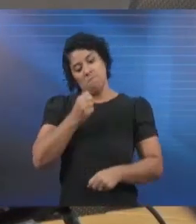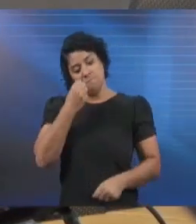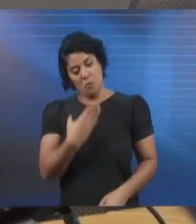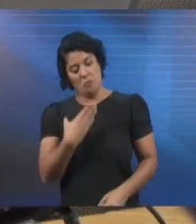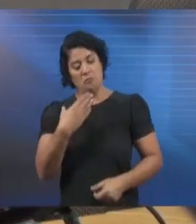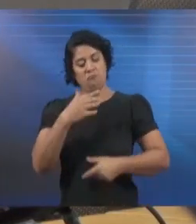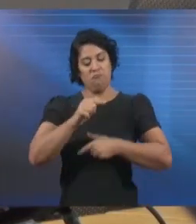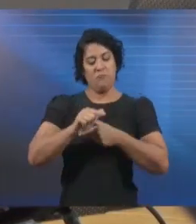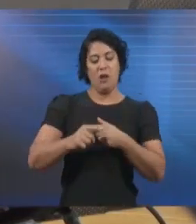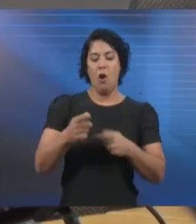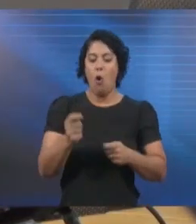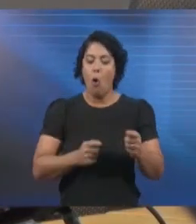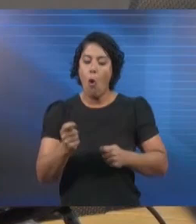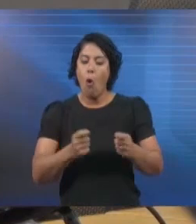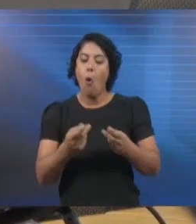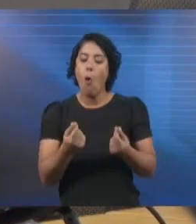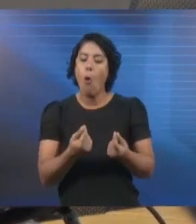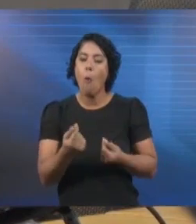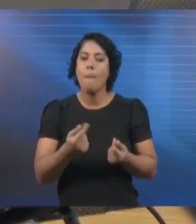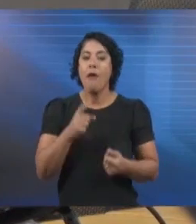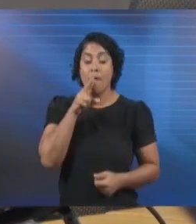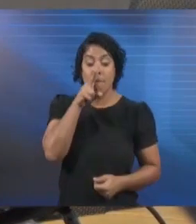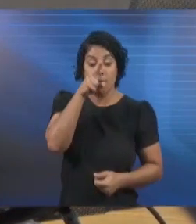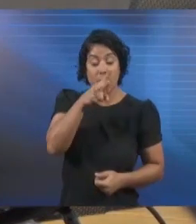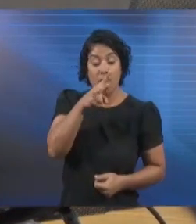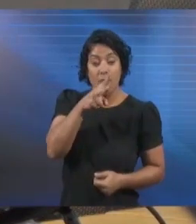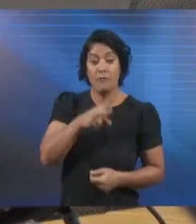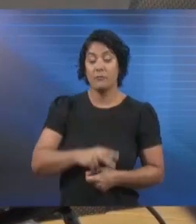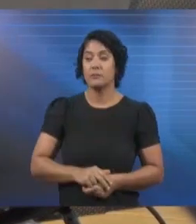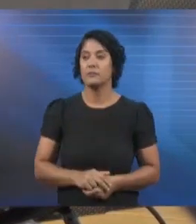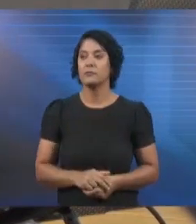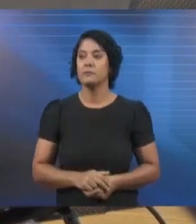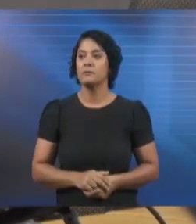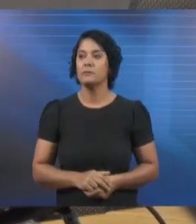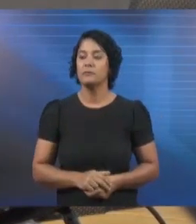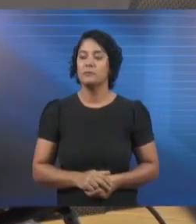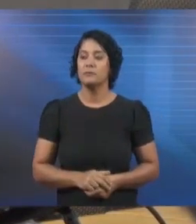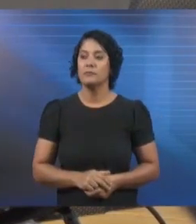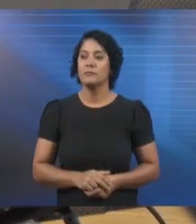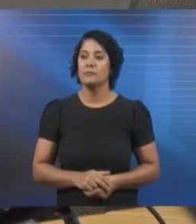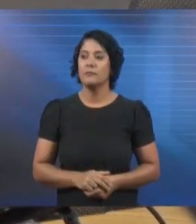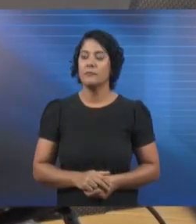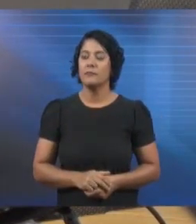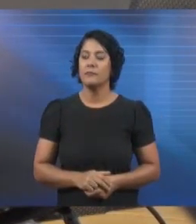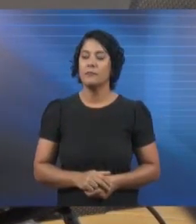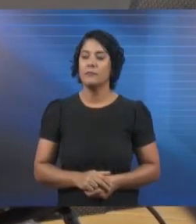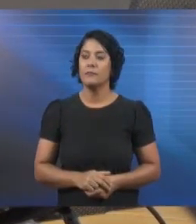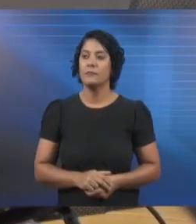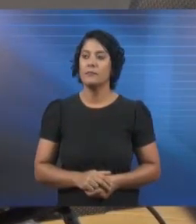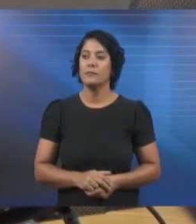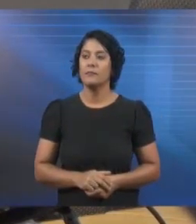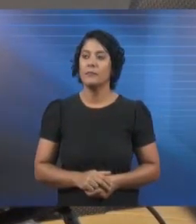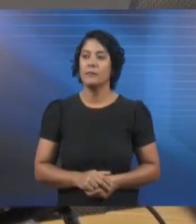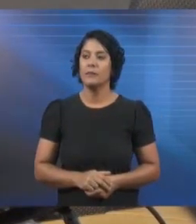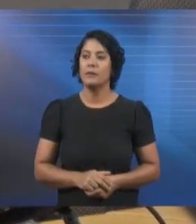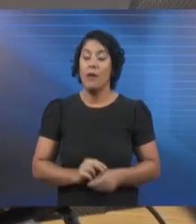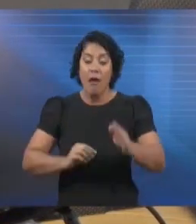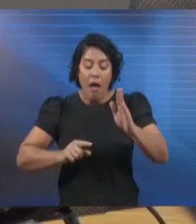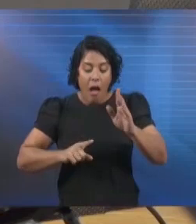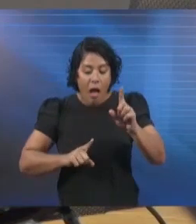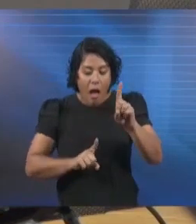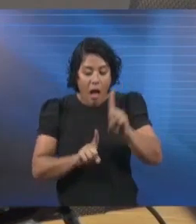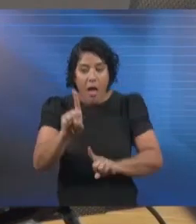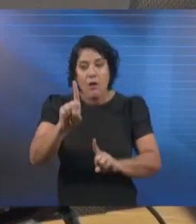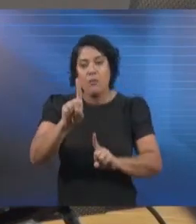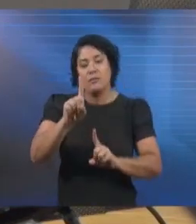economia forte com a produção sendo batida recordes